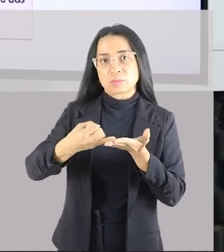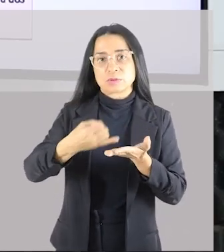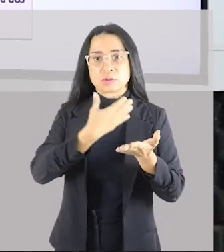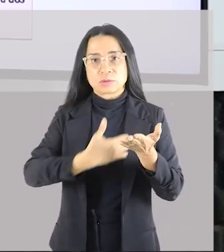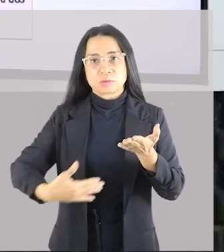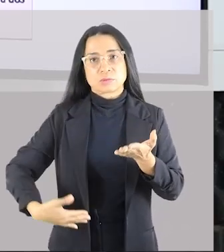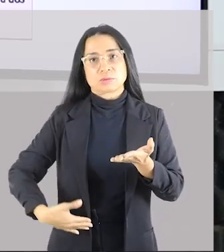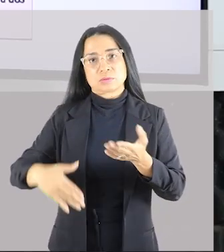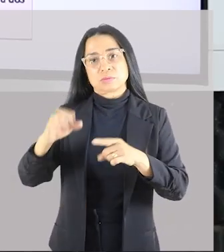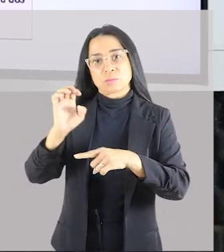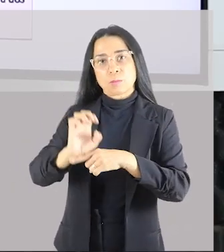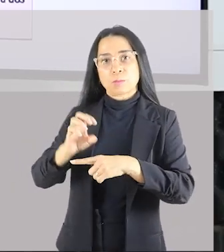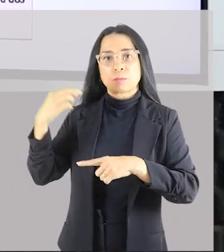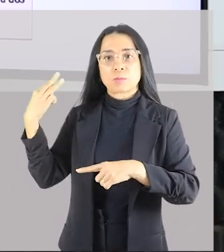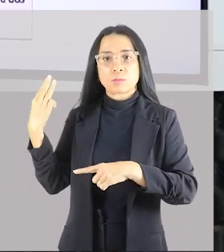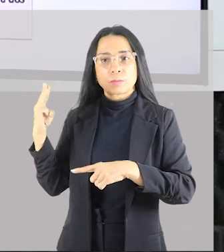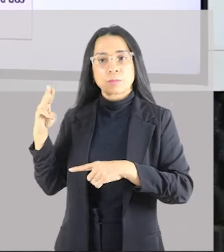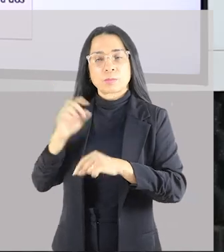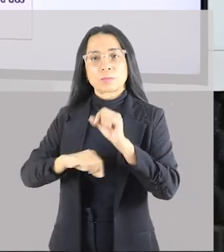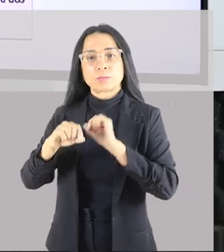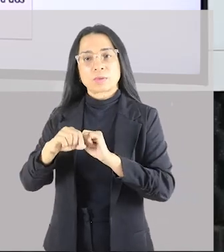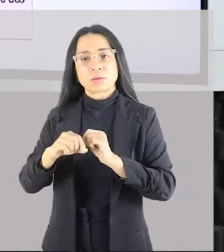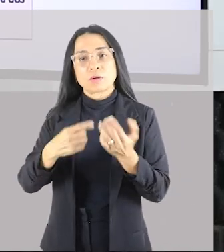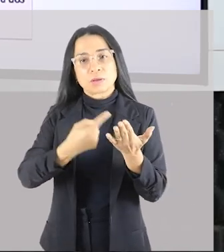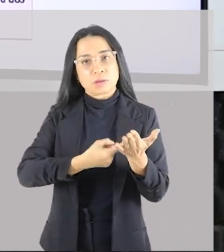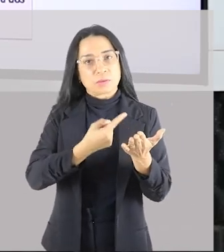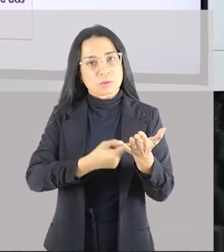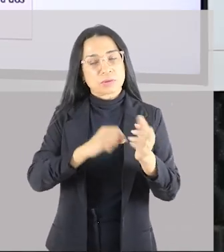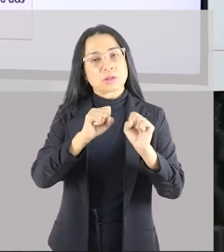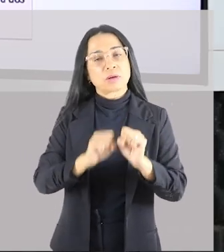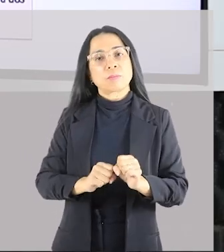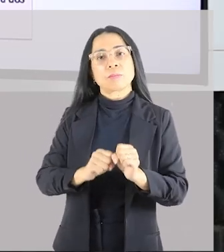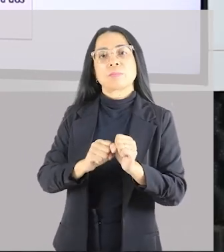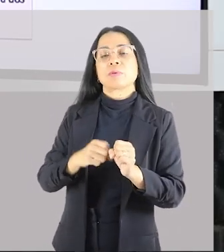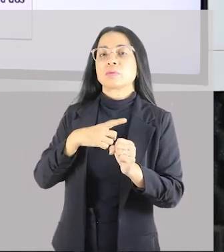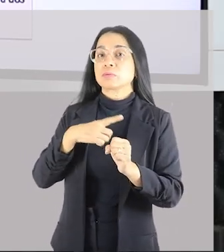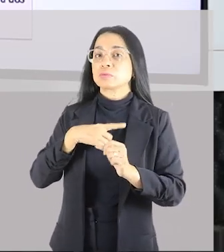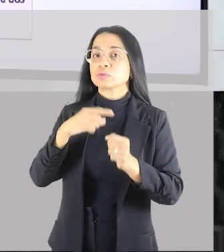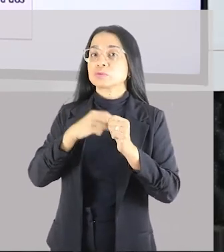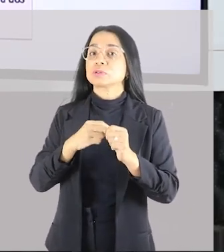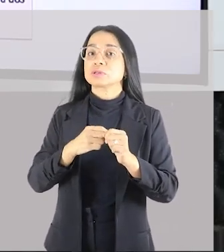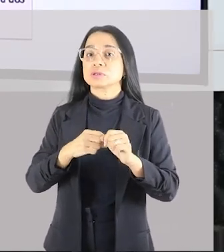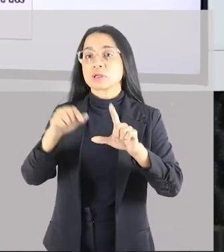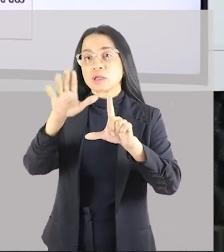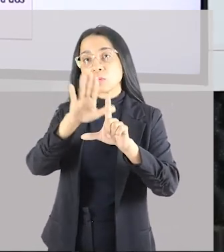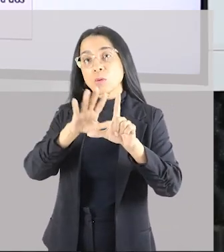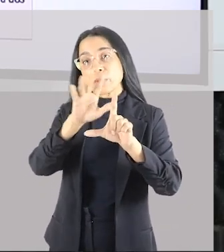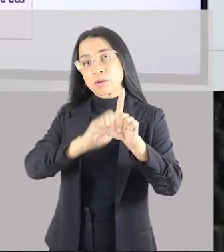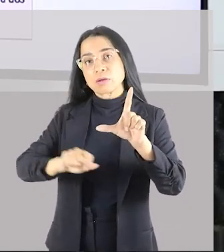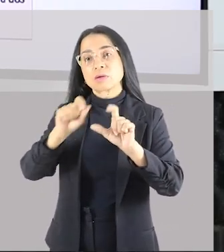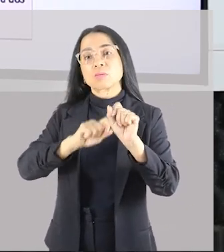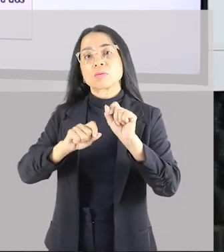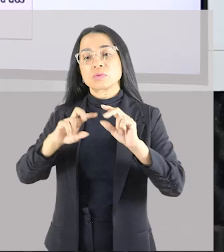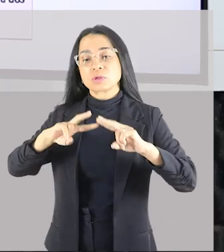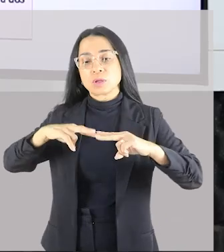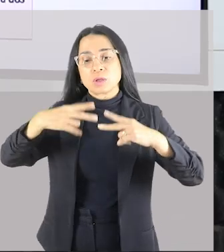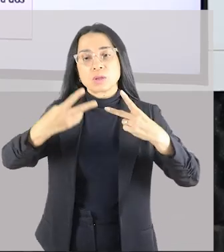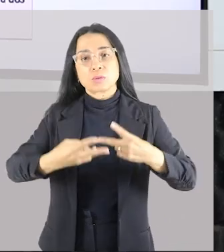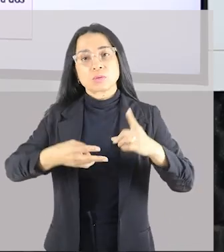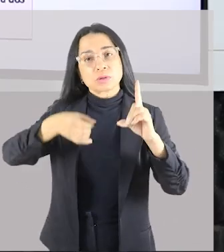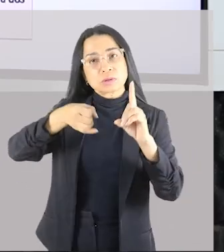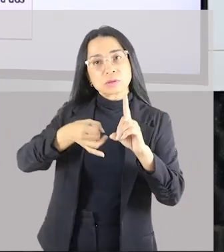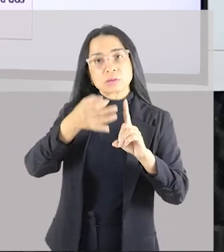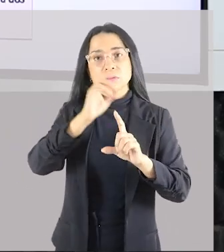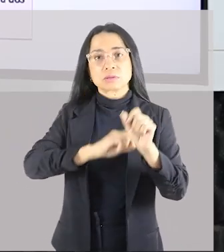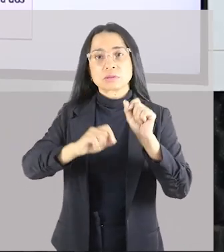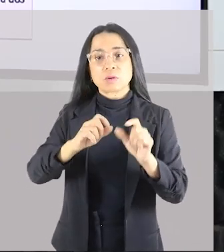do Governo do Estado e a apostila você pode acompanhar no QR Code e no link da descrição do vídeo. O nosso